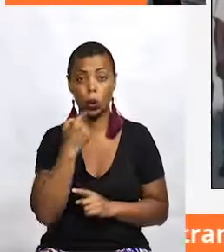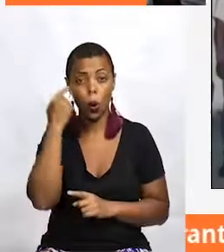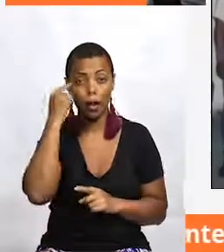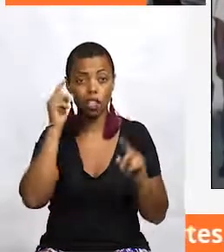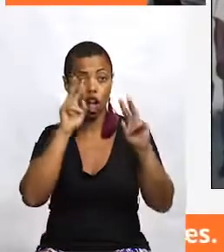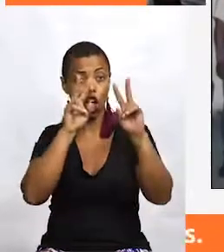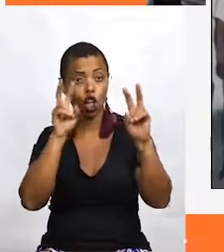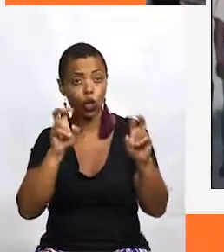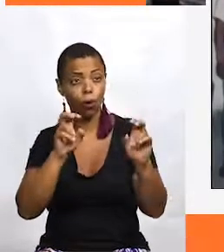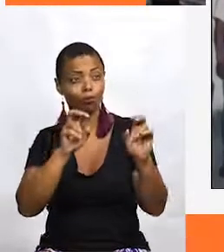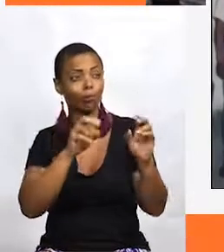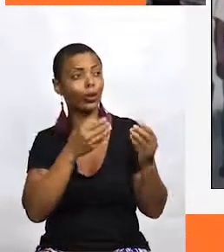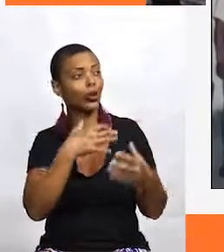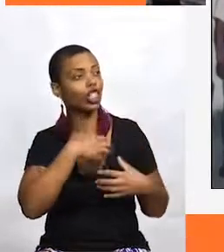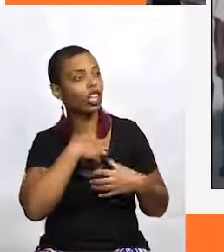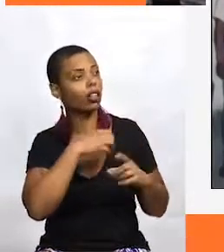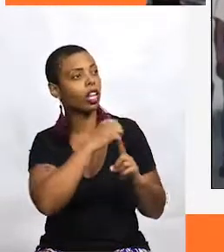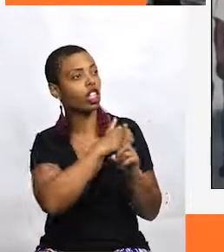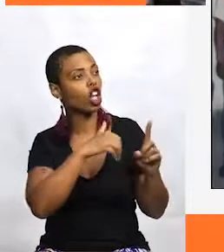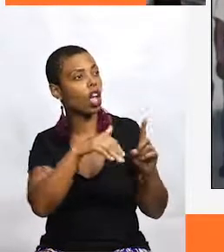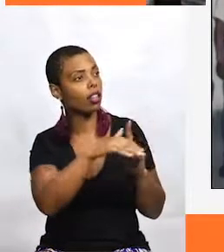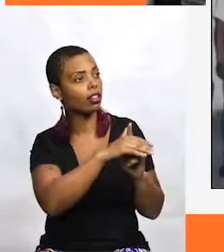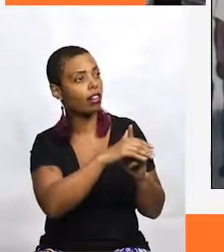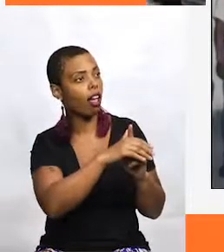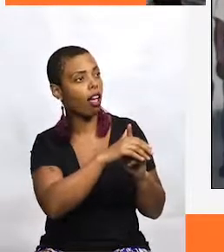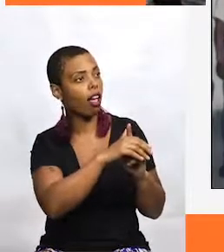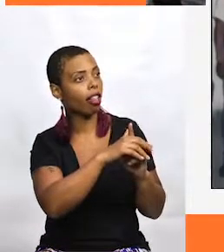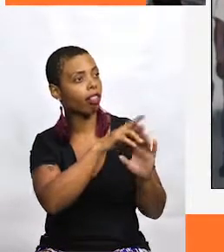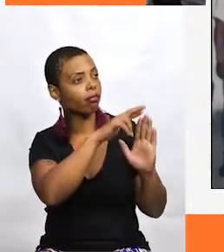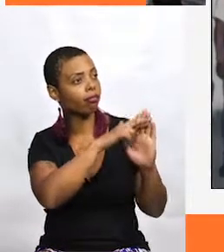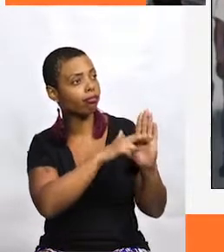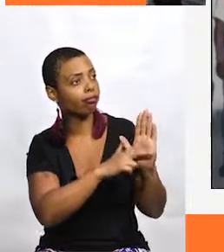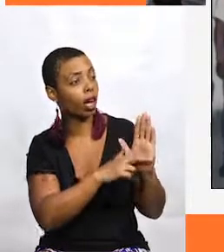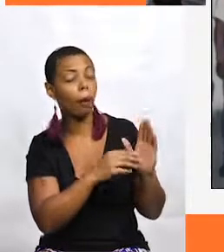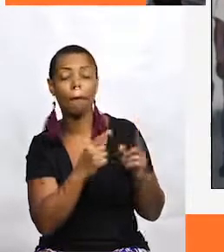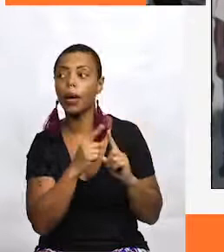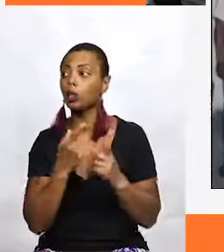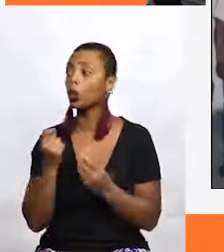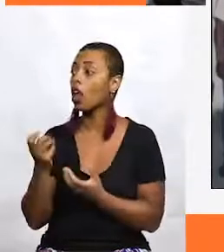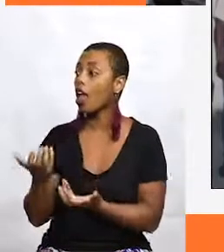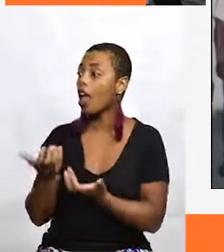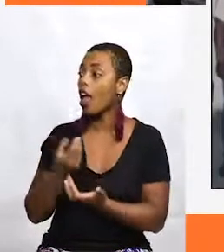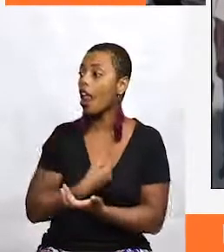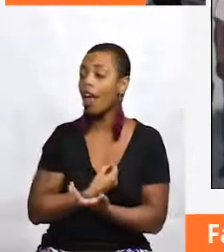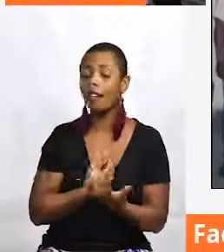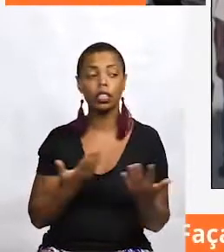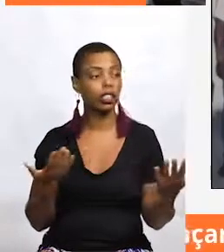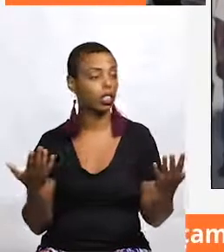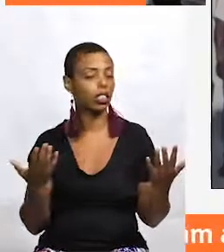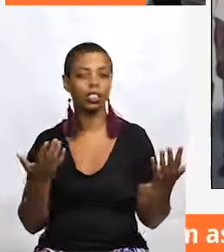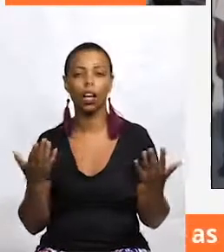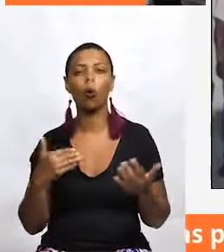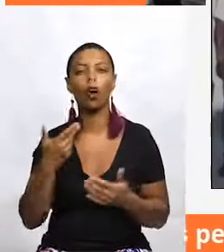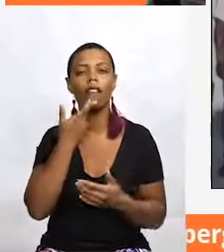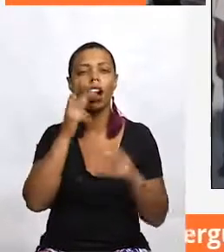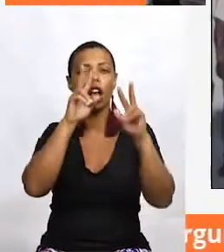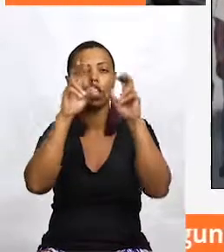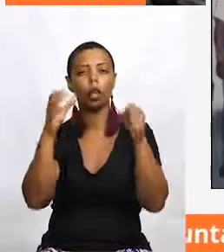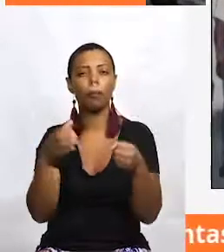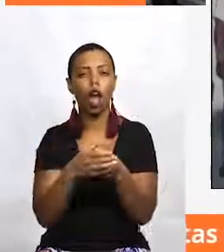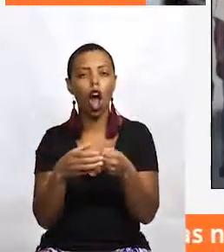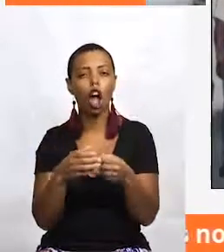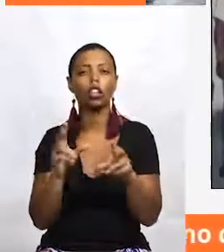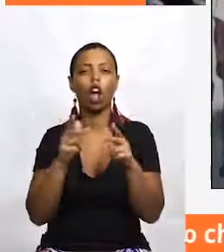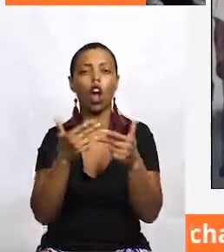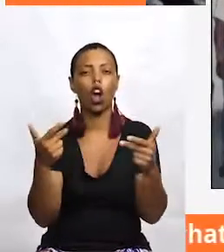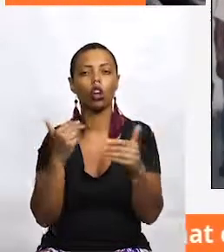aquilo que a gente quer da vida. Quando a gente fala de cotas e outras ações de equidade, é